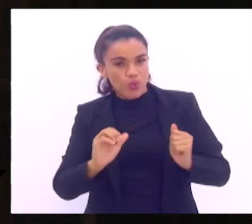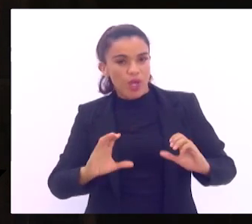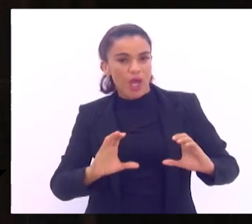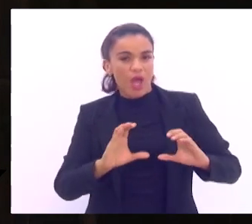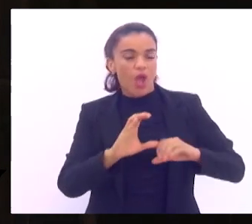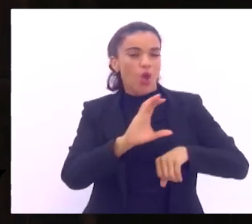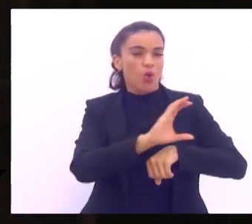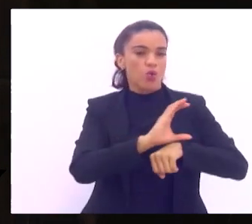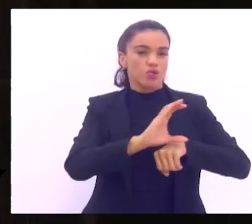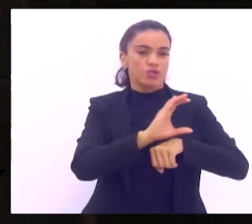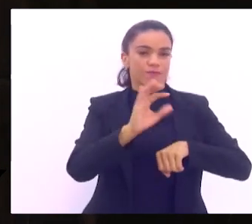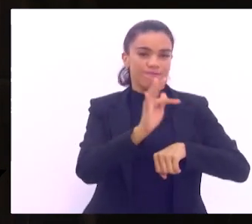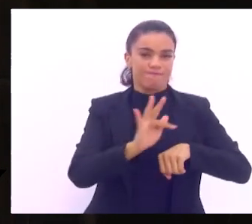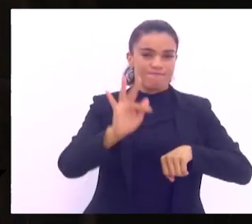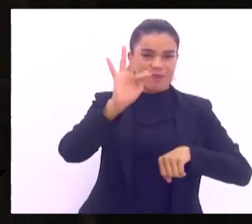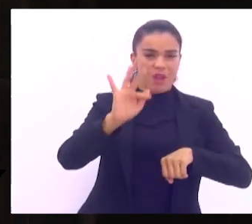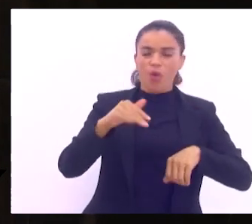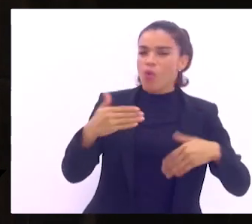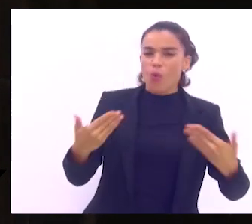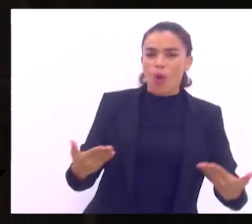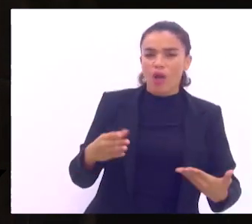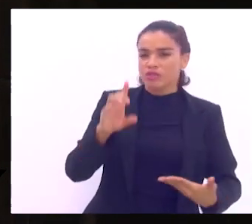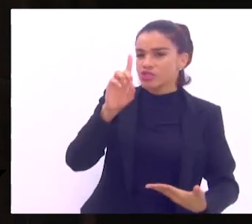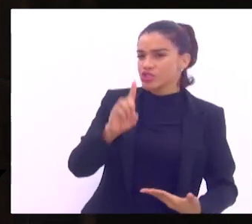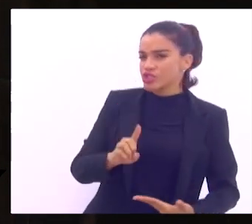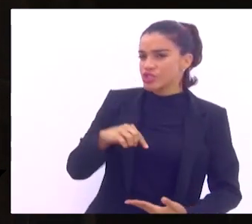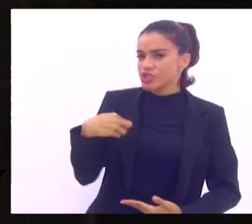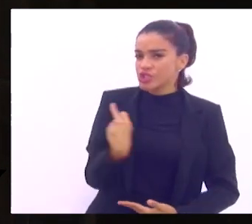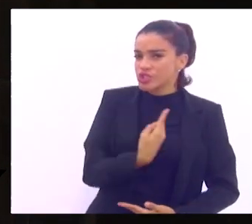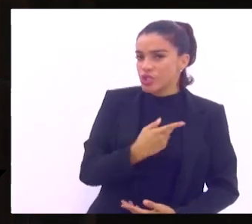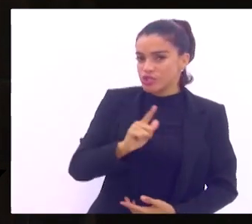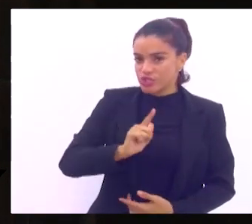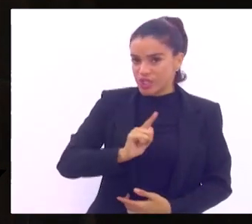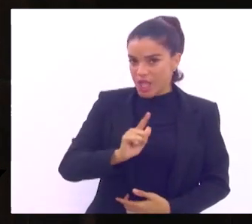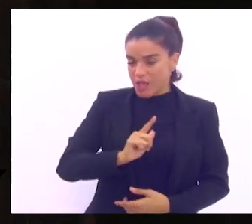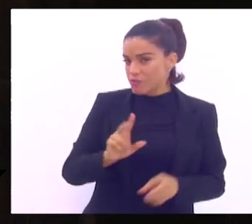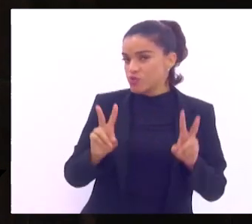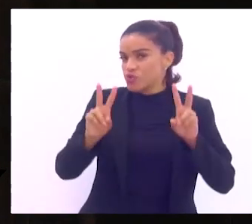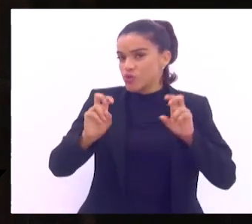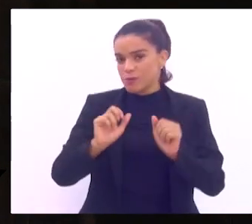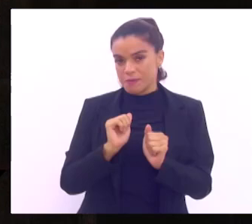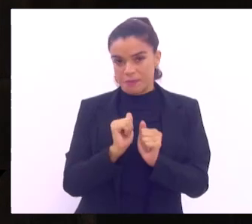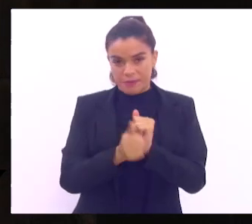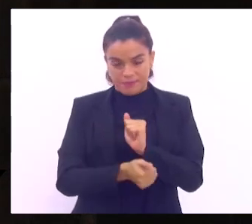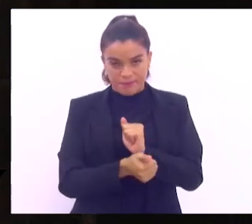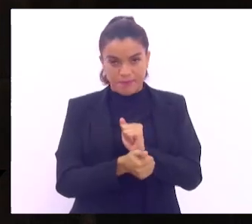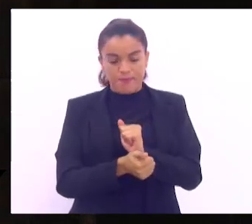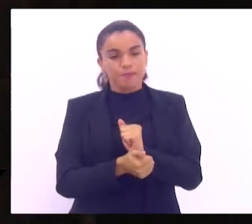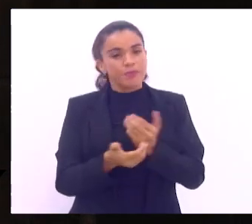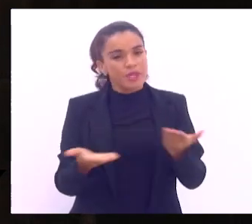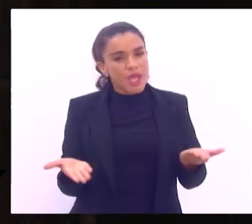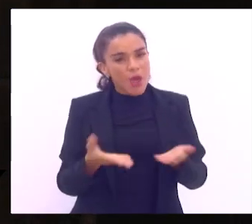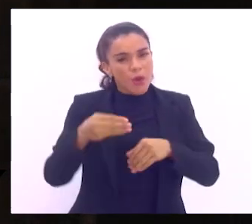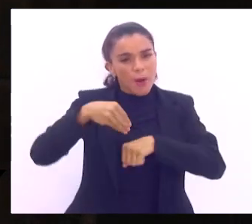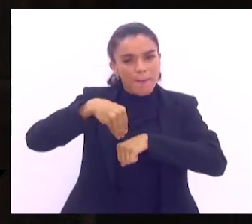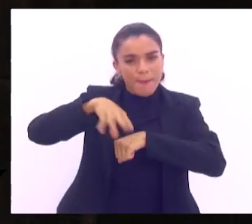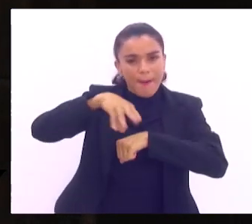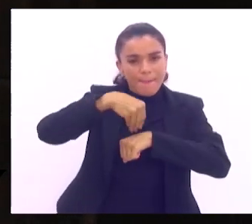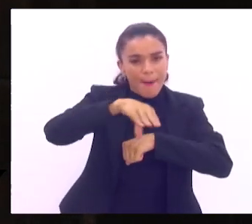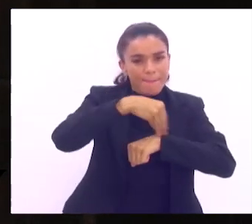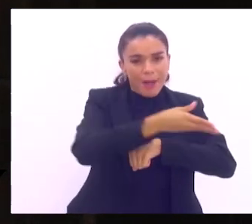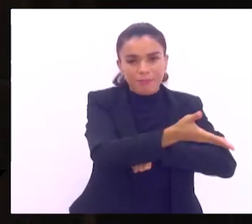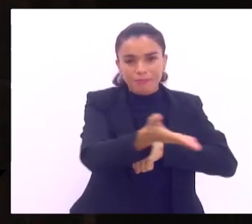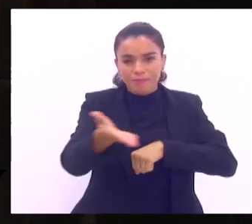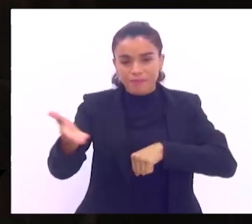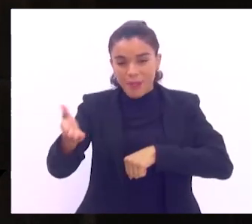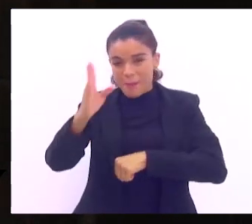os direitos que nós temos, né, como desportistas. E assim eu trago para os senhores aqui,